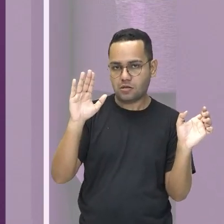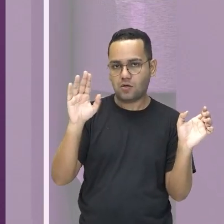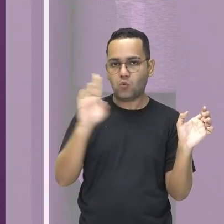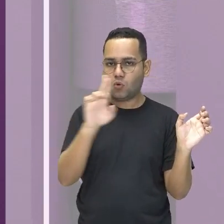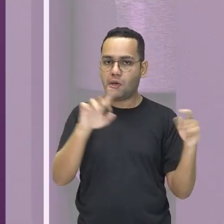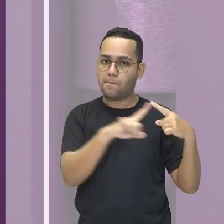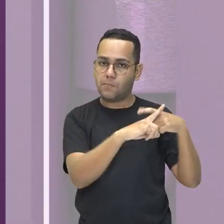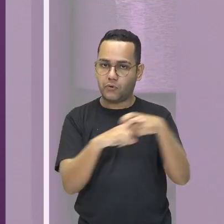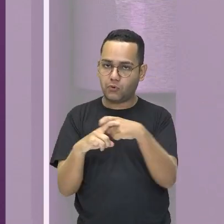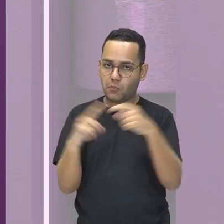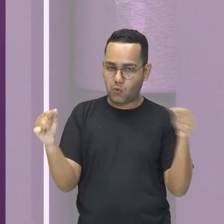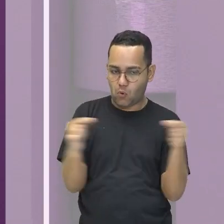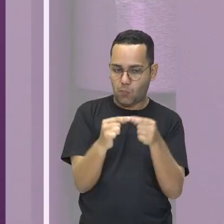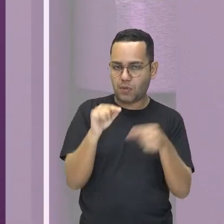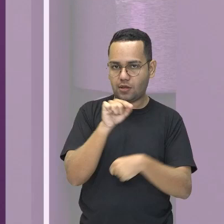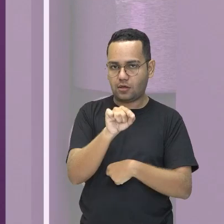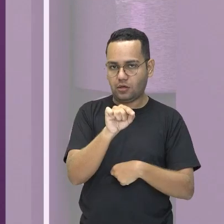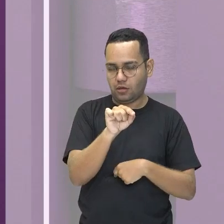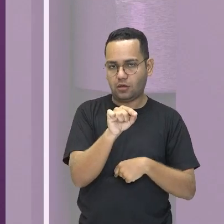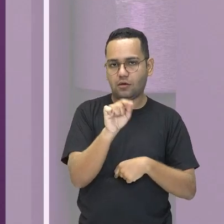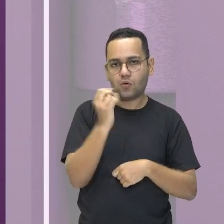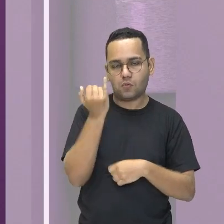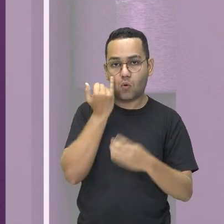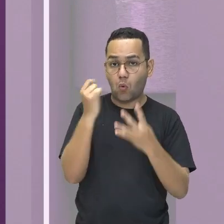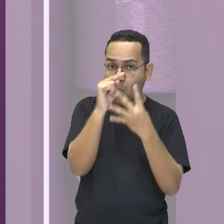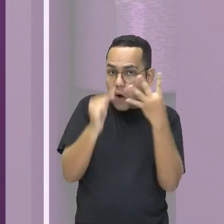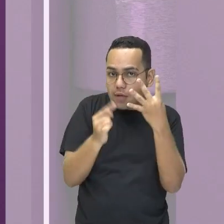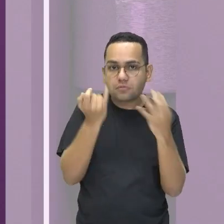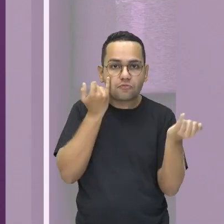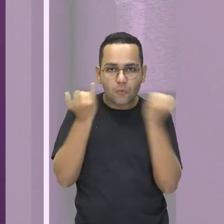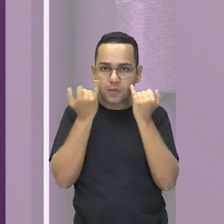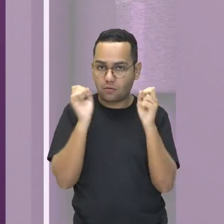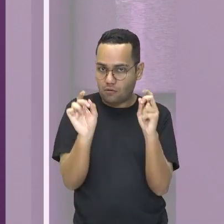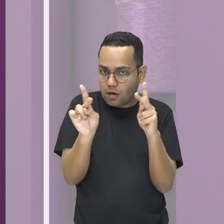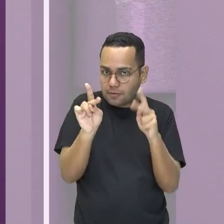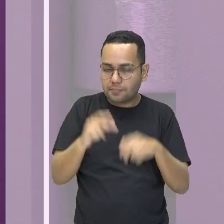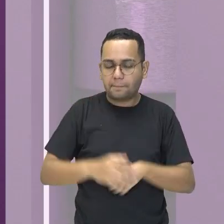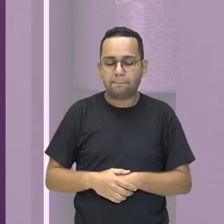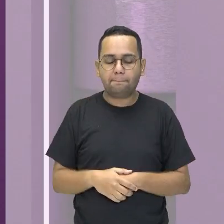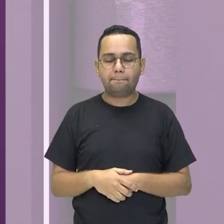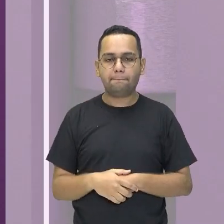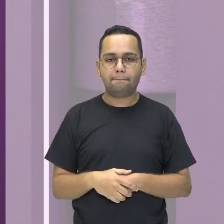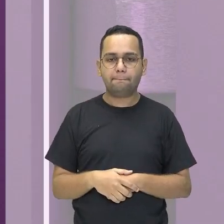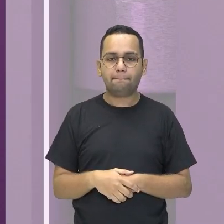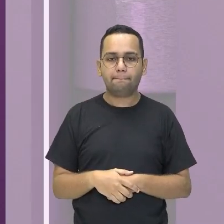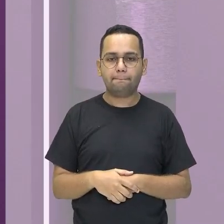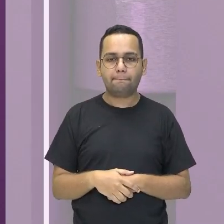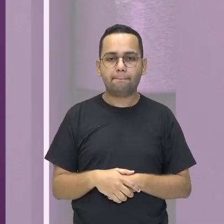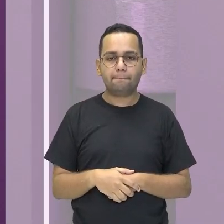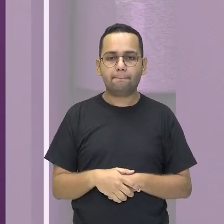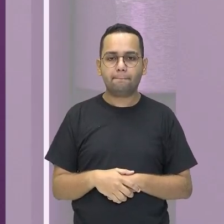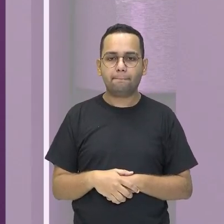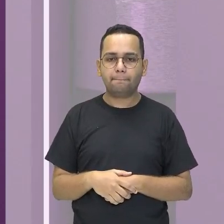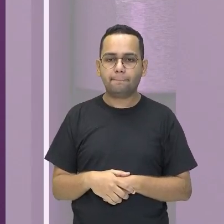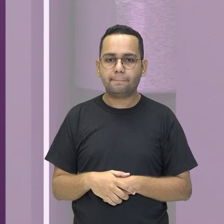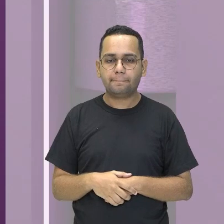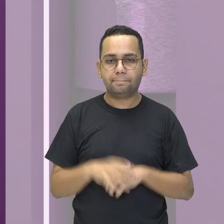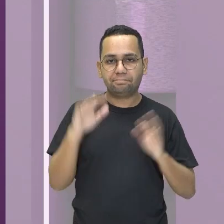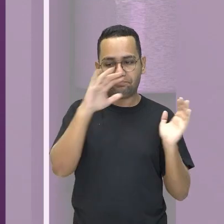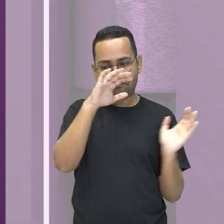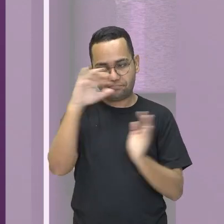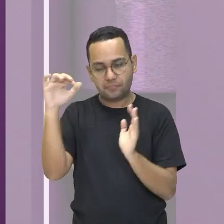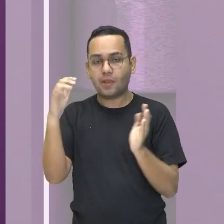polinômios. Tá bom? Agora, o que a gente vai aprender? Agora a gente vai aprender a descobrir qual é o grau